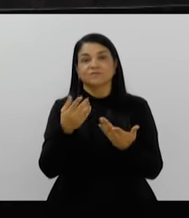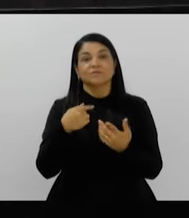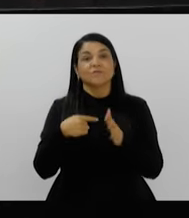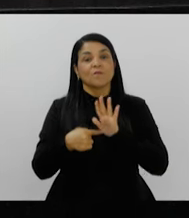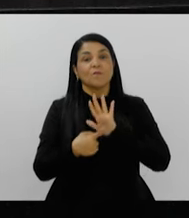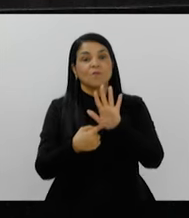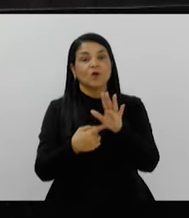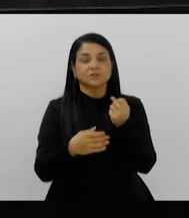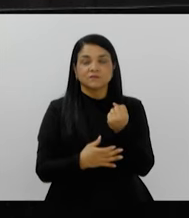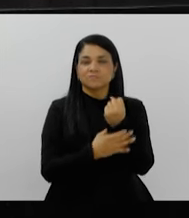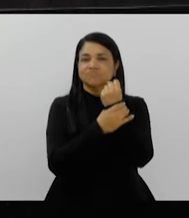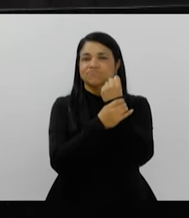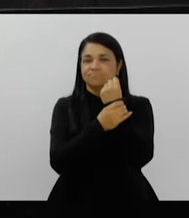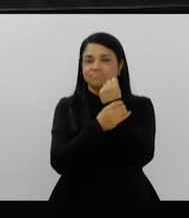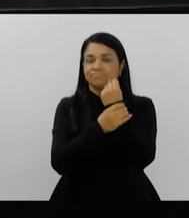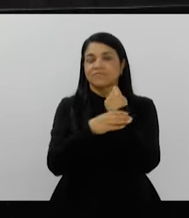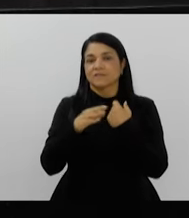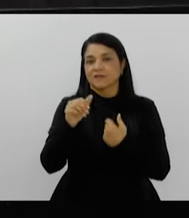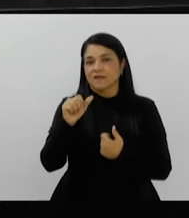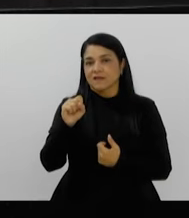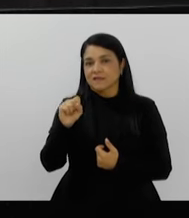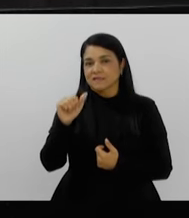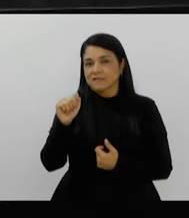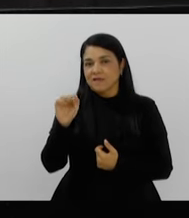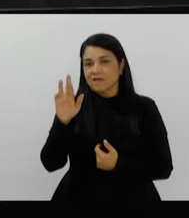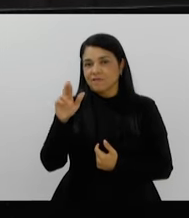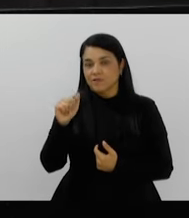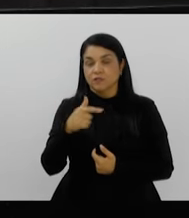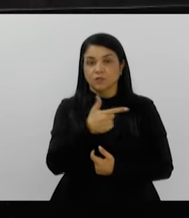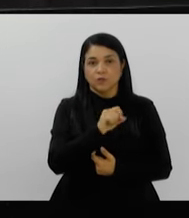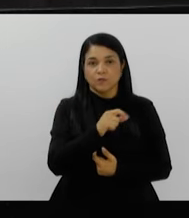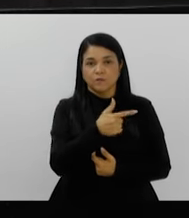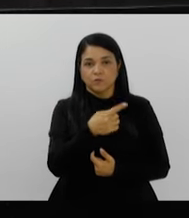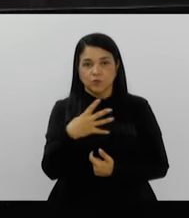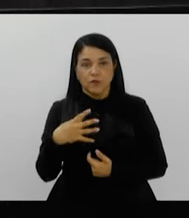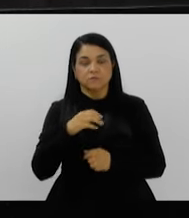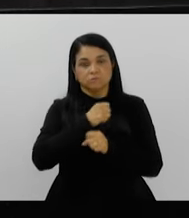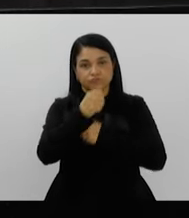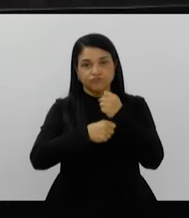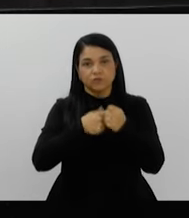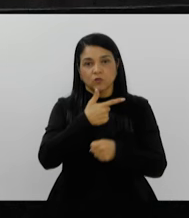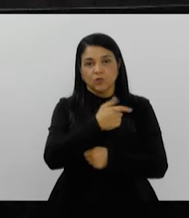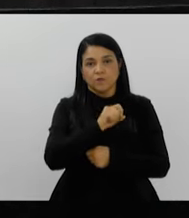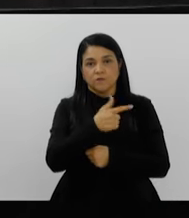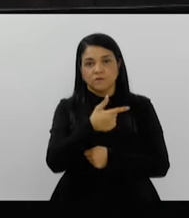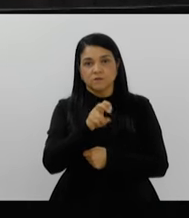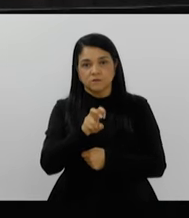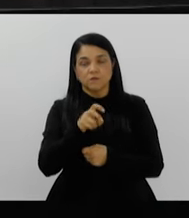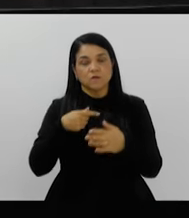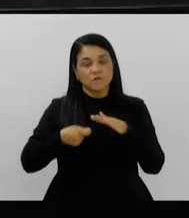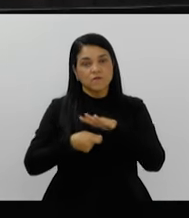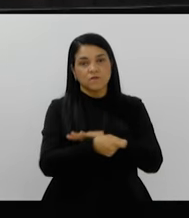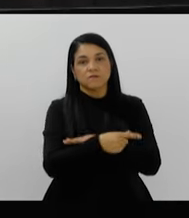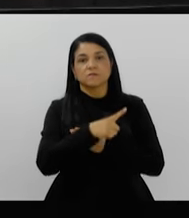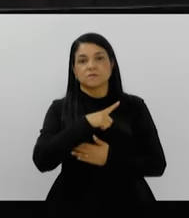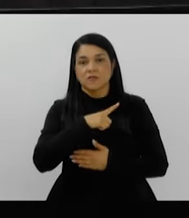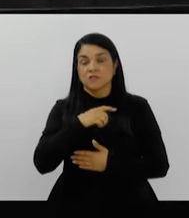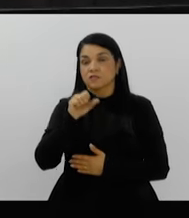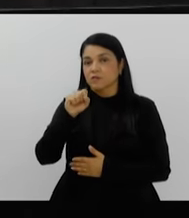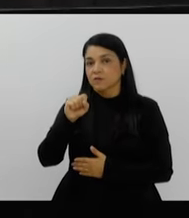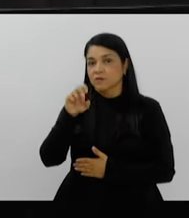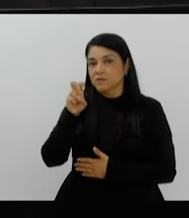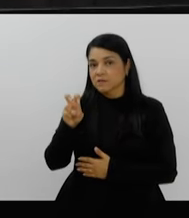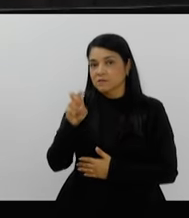nos traz a garantia de que a safra de 2024 e 2025 terá o investimento de